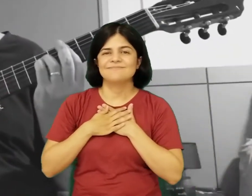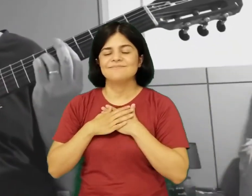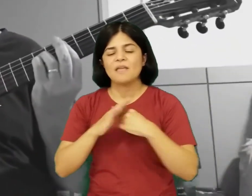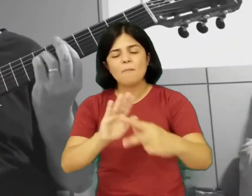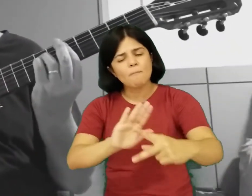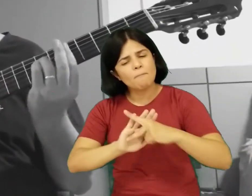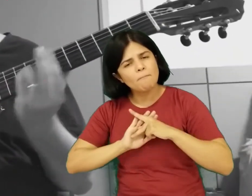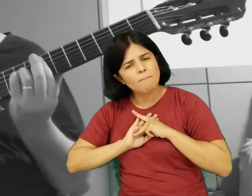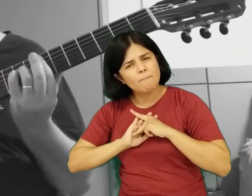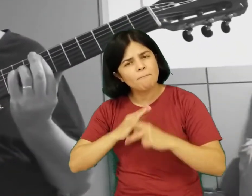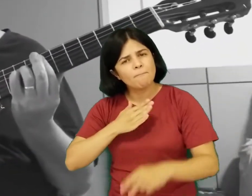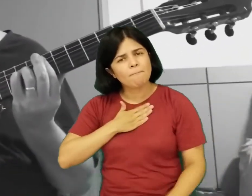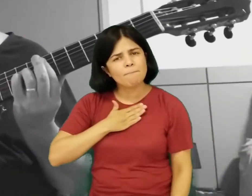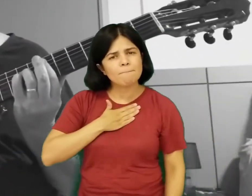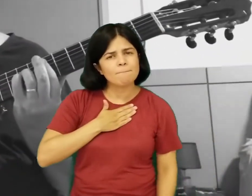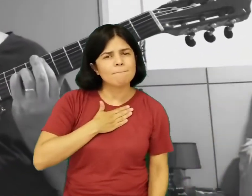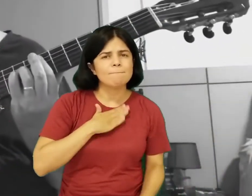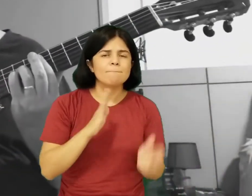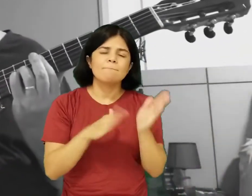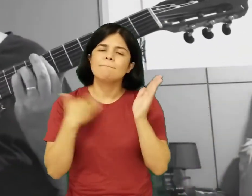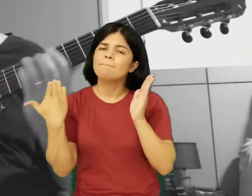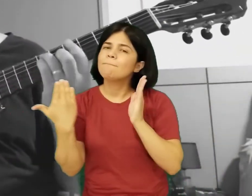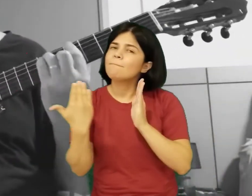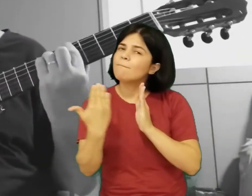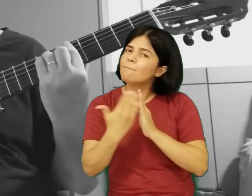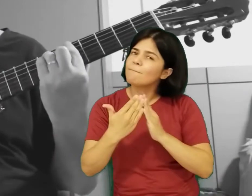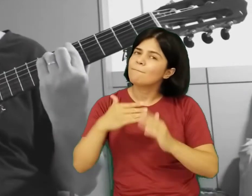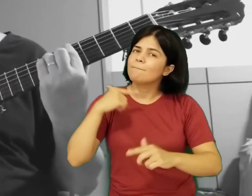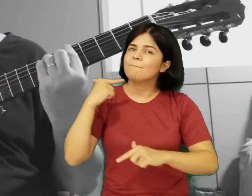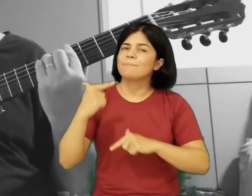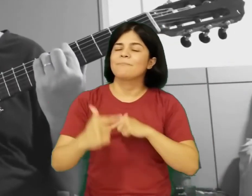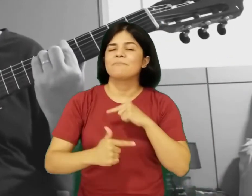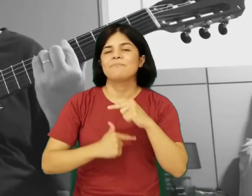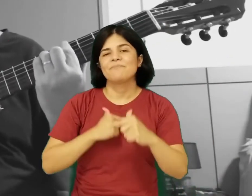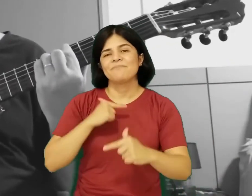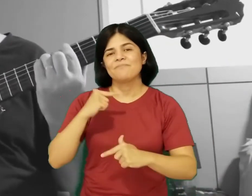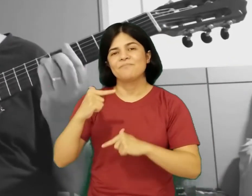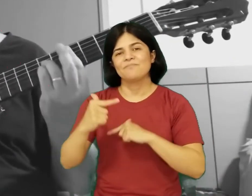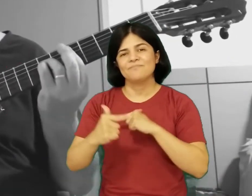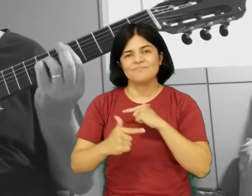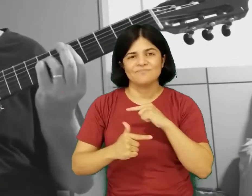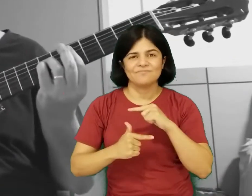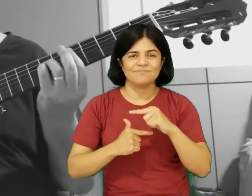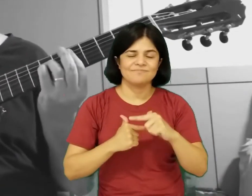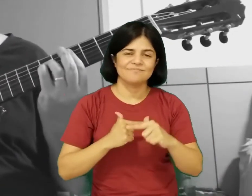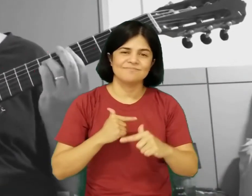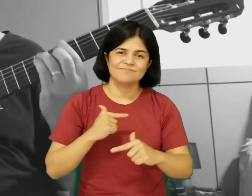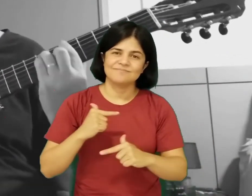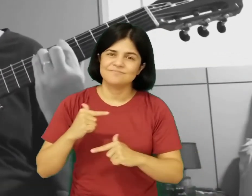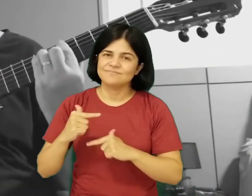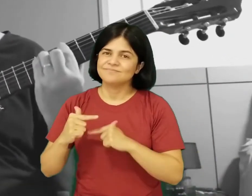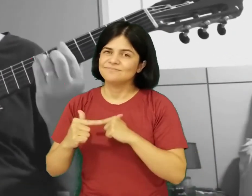É meu, somente meu, todo trabalho,